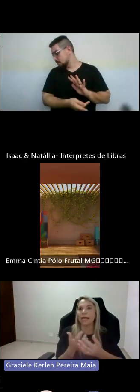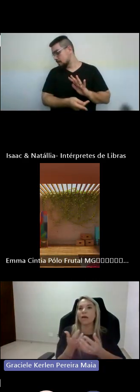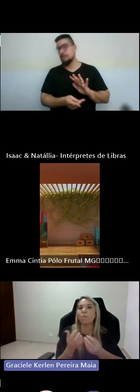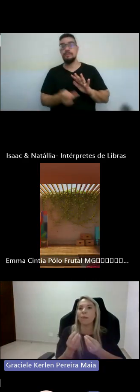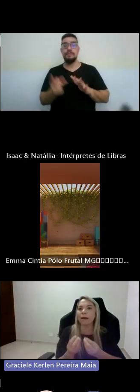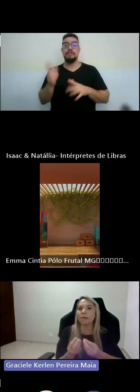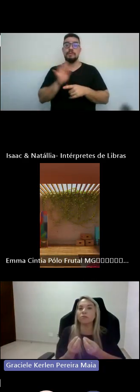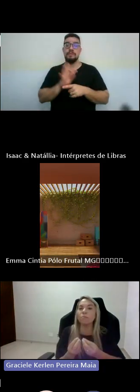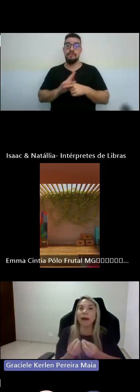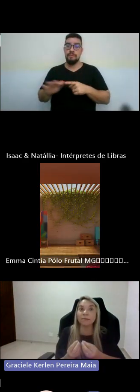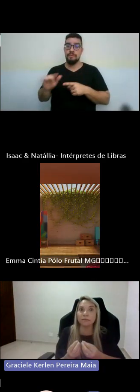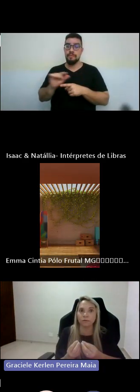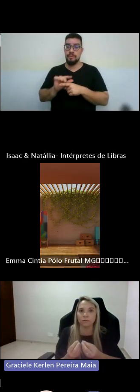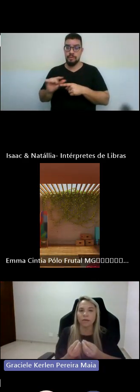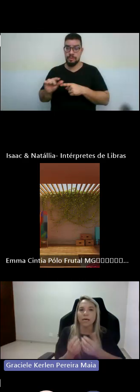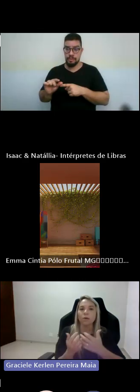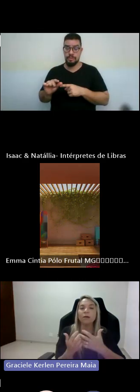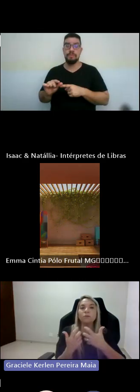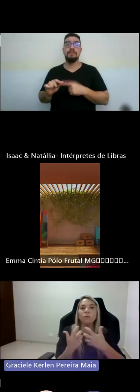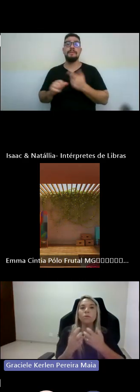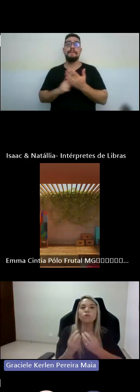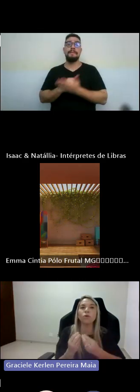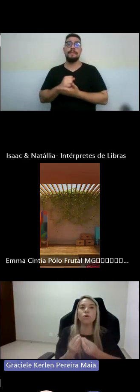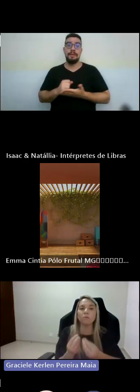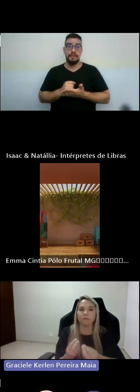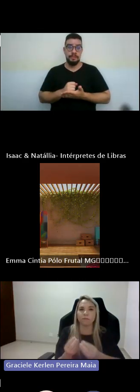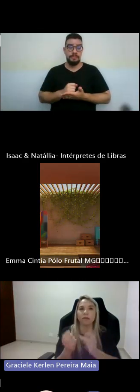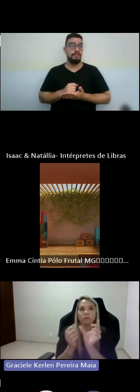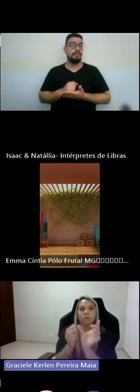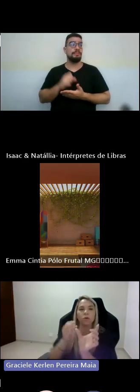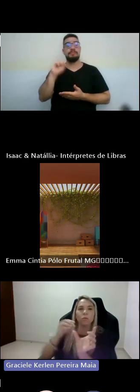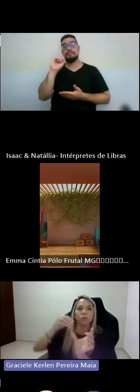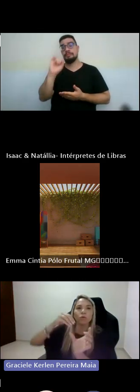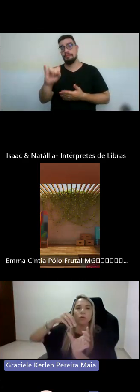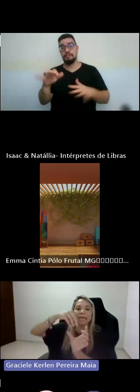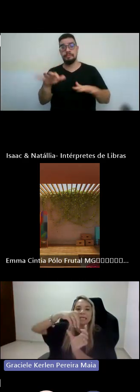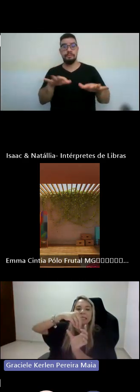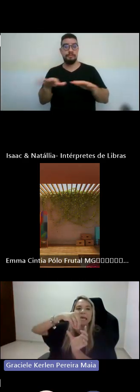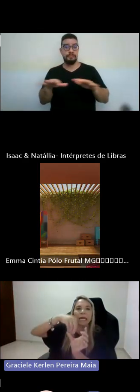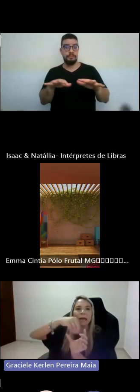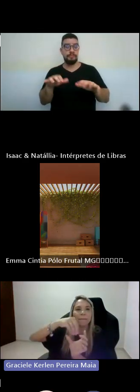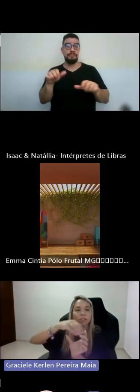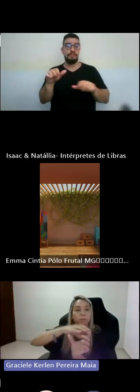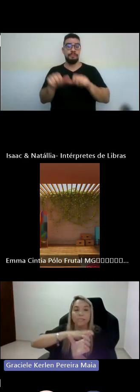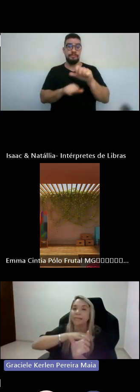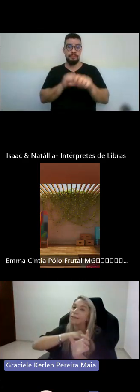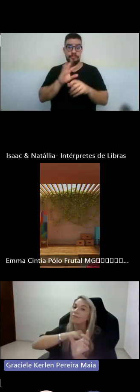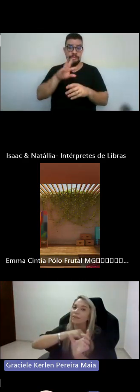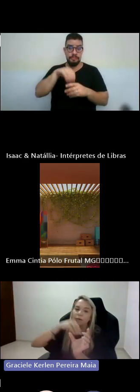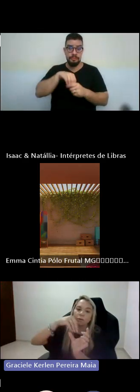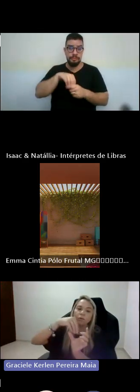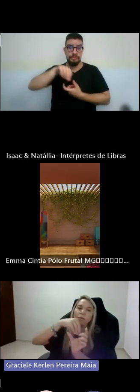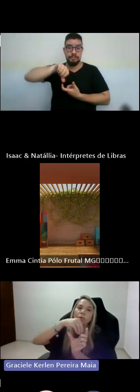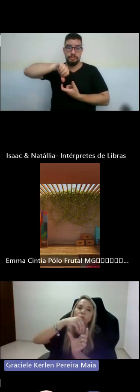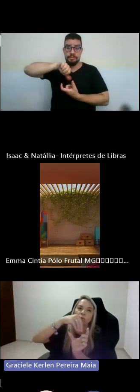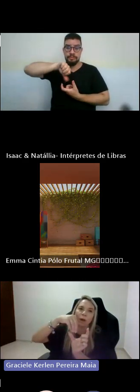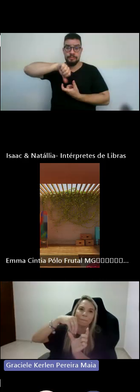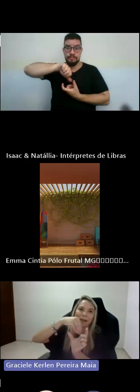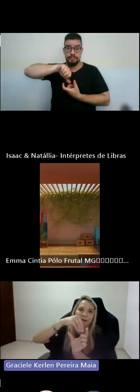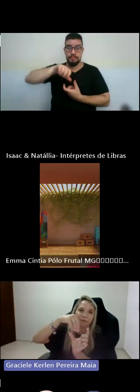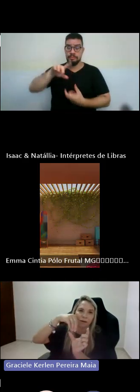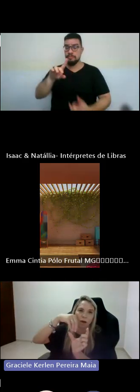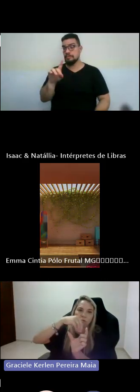fonético-fonológico. Ele é um parâmetro básico. Quando eu mudo o movimento, quando eu mudo internamente, por isso que é derivação, quando eu